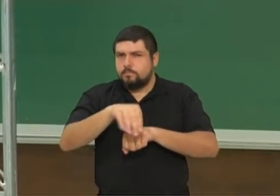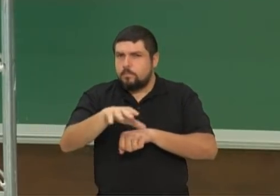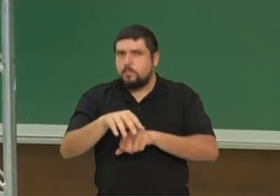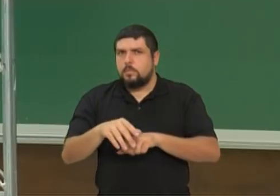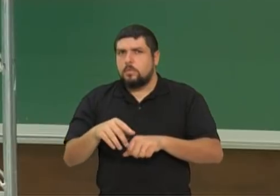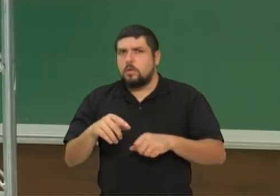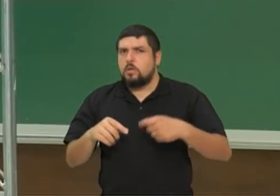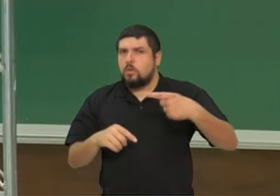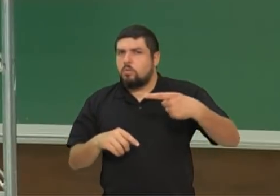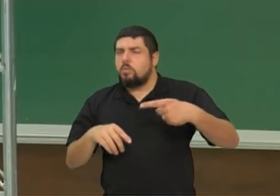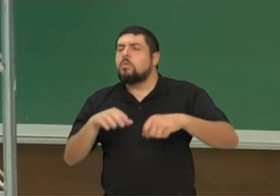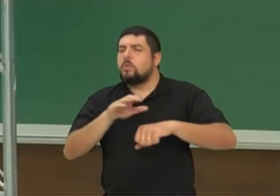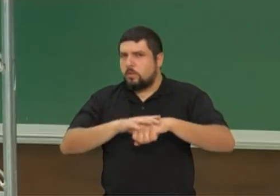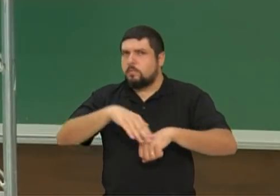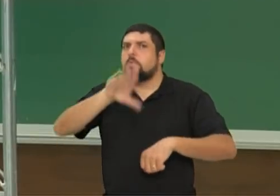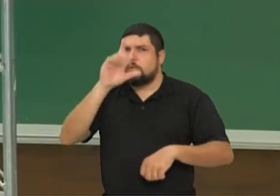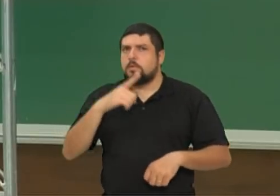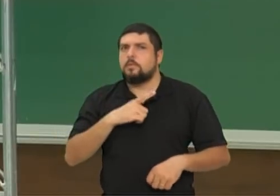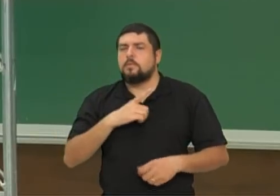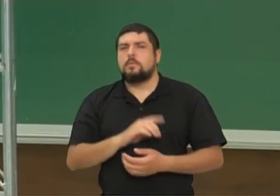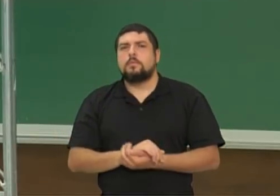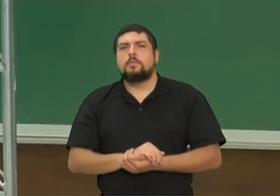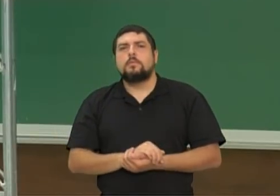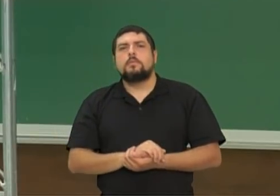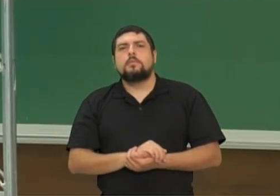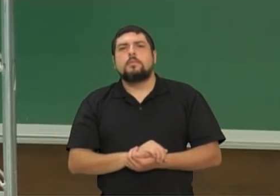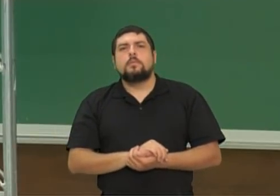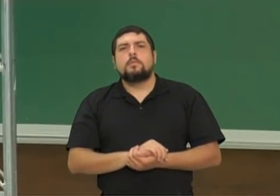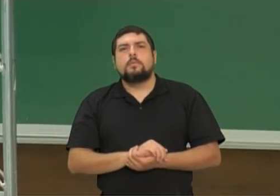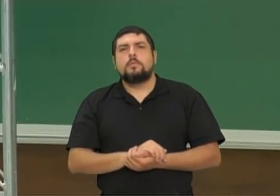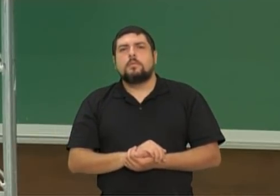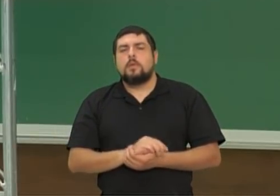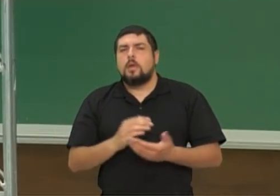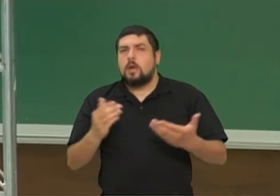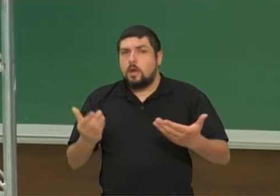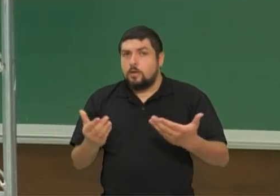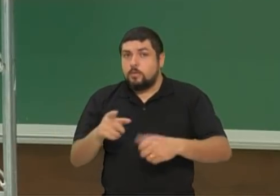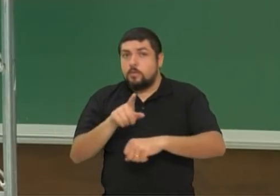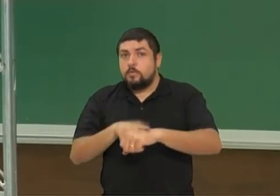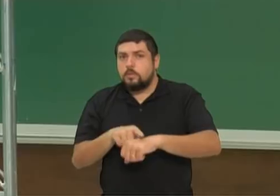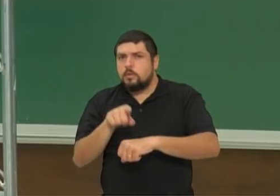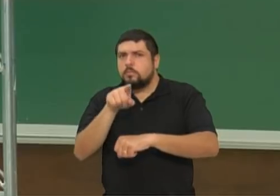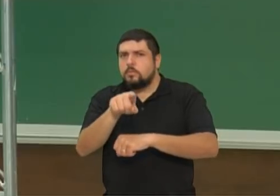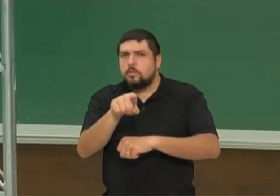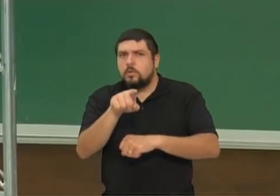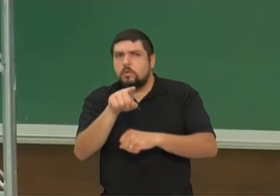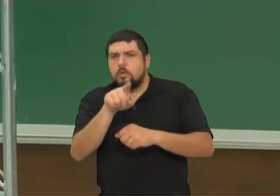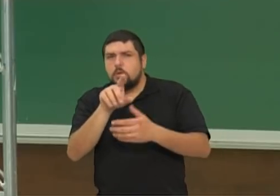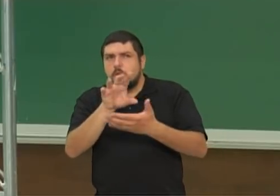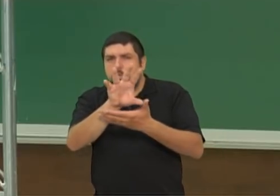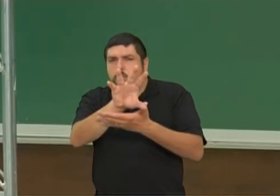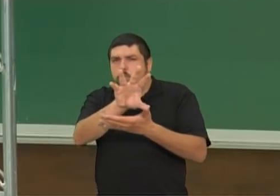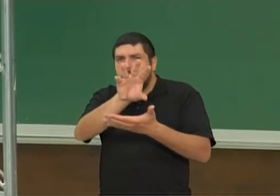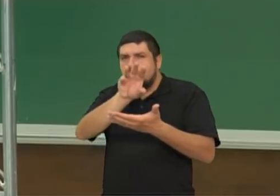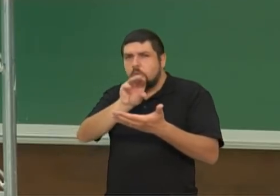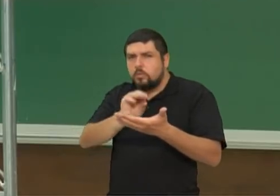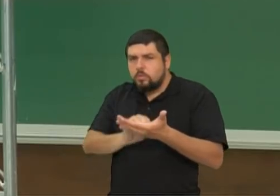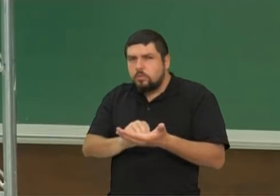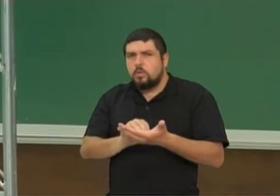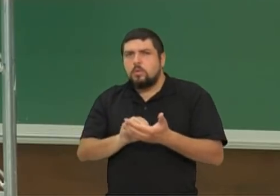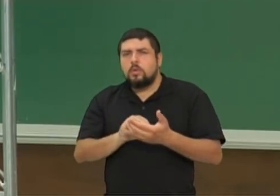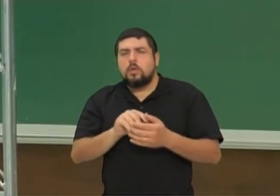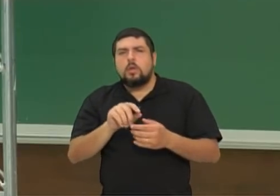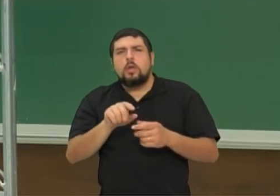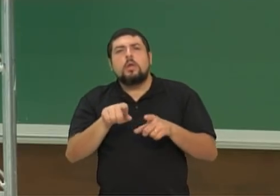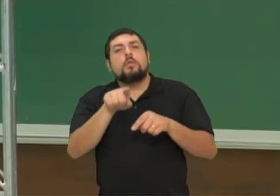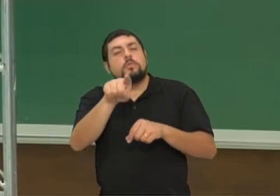um. Então, retomando, vamos dar um tempo para você copiar esta atividade e escolher